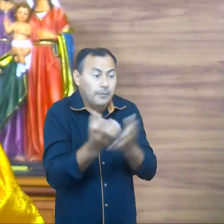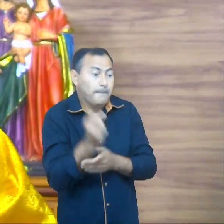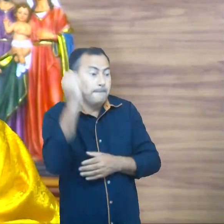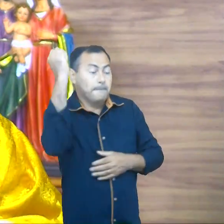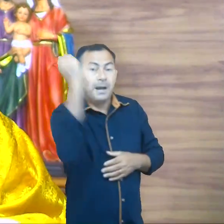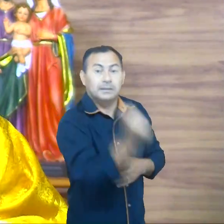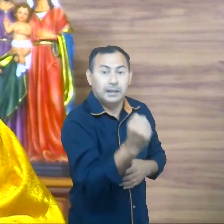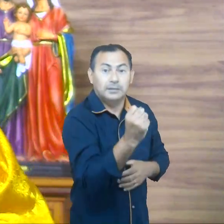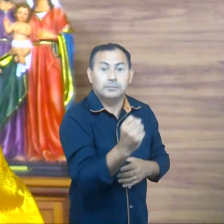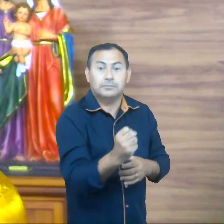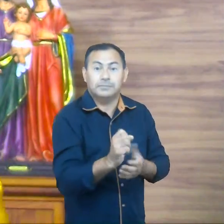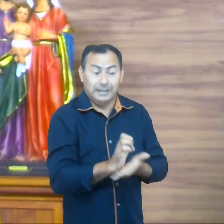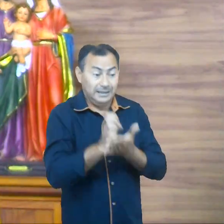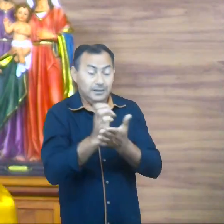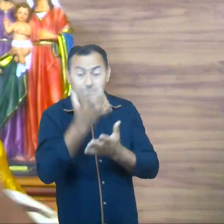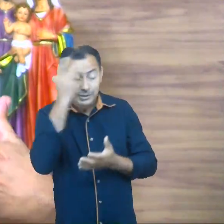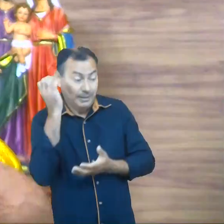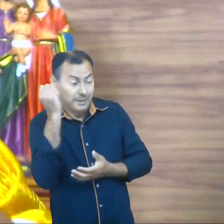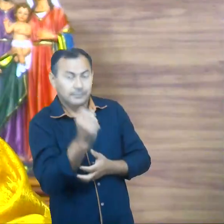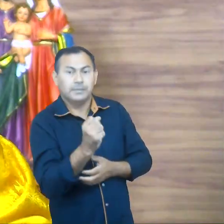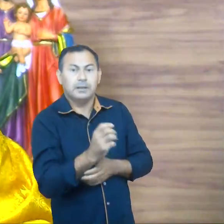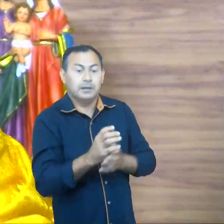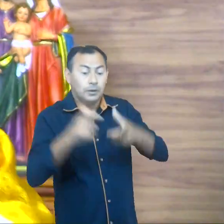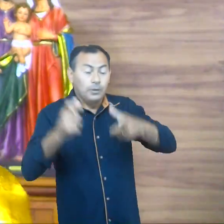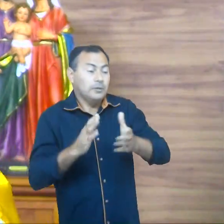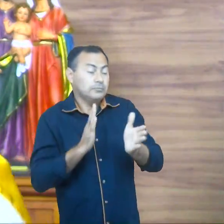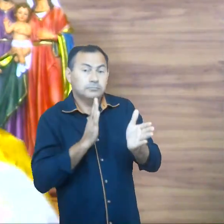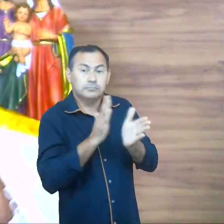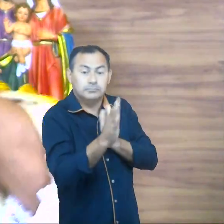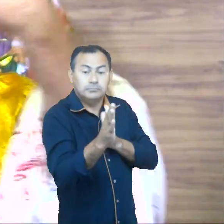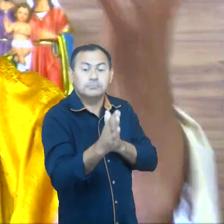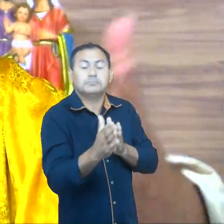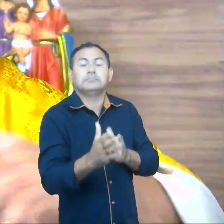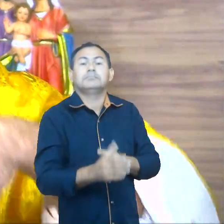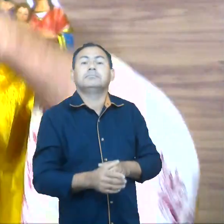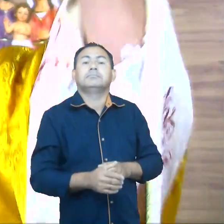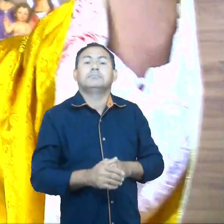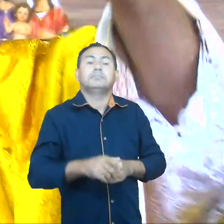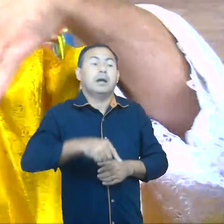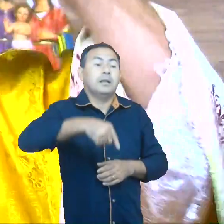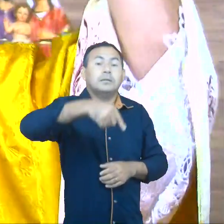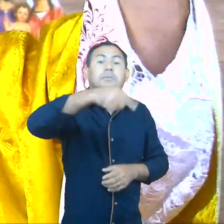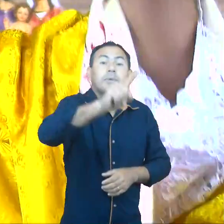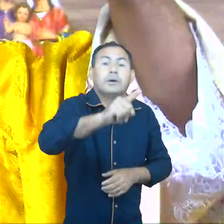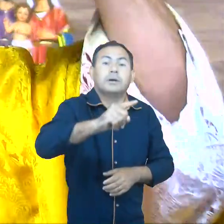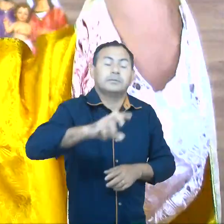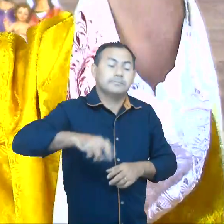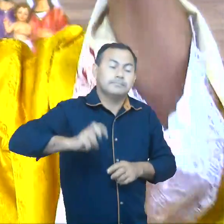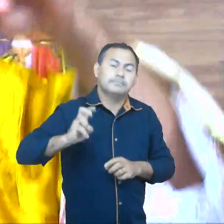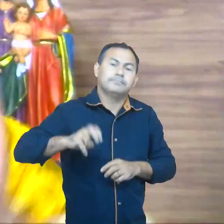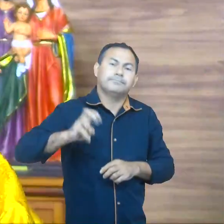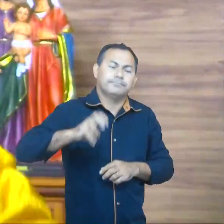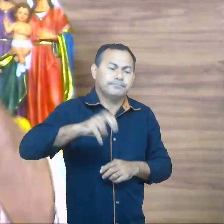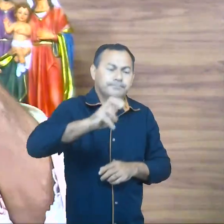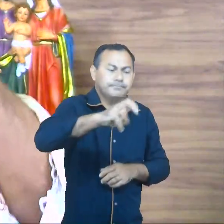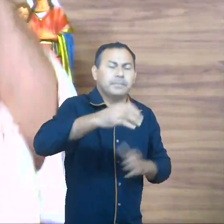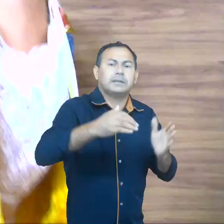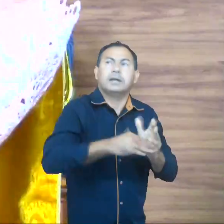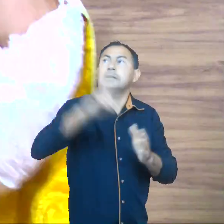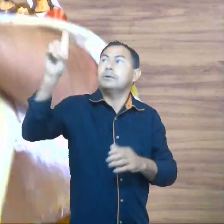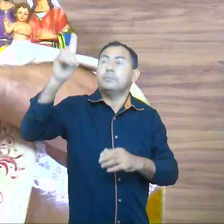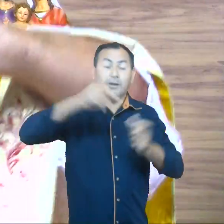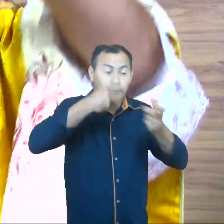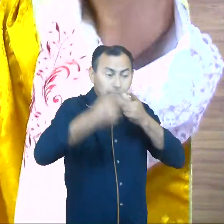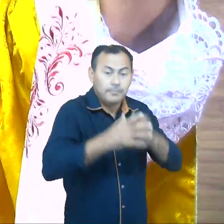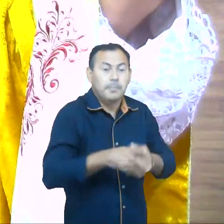matá-lo, e ele saiu daquele lugar, e ele foi caminhando, até Deus falou para